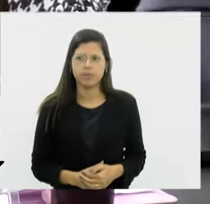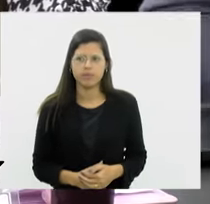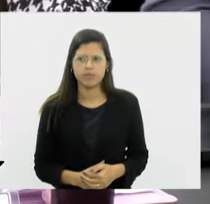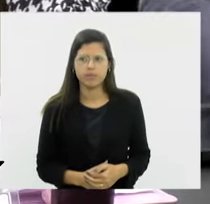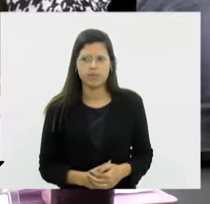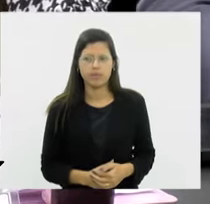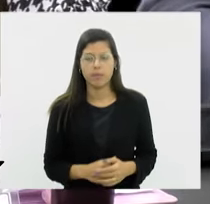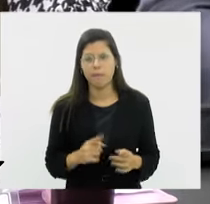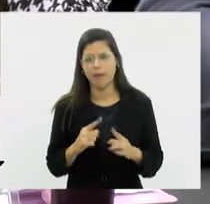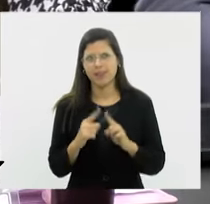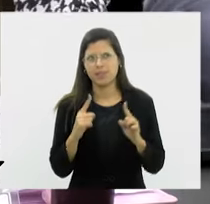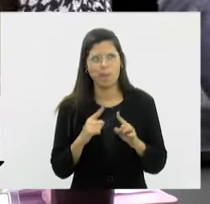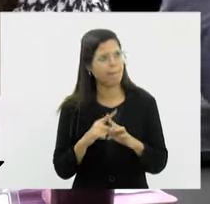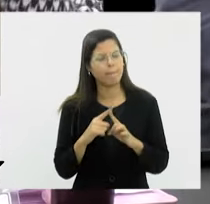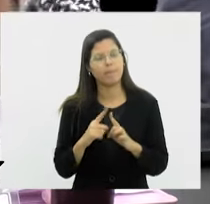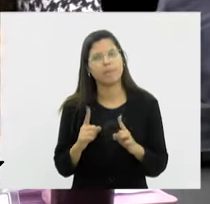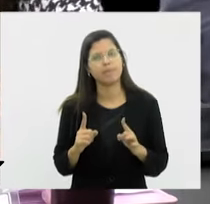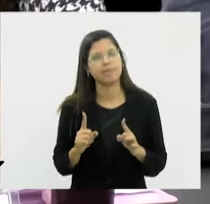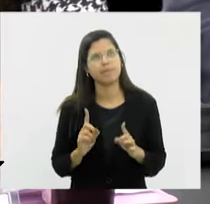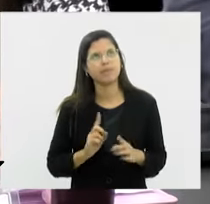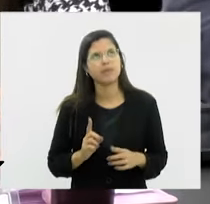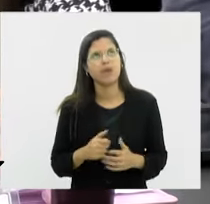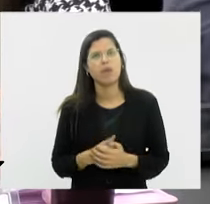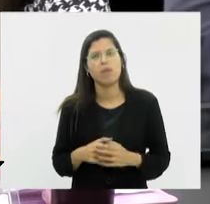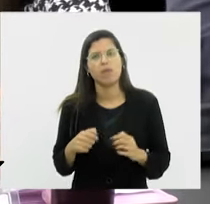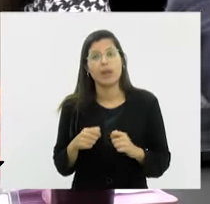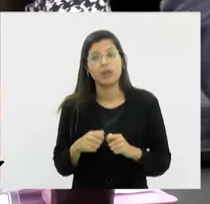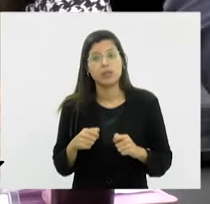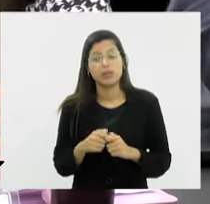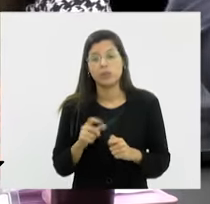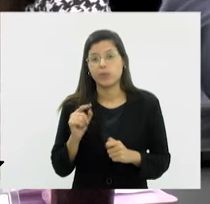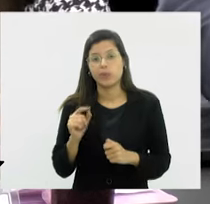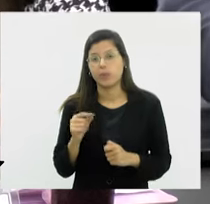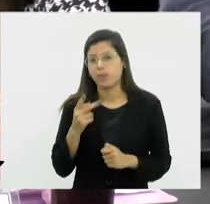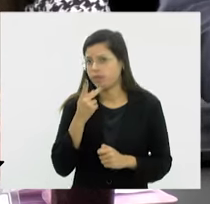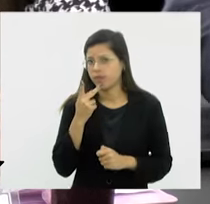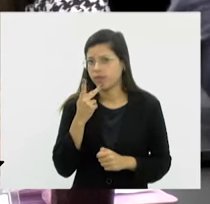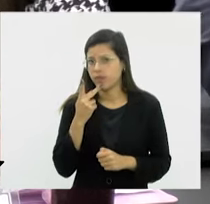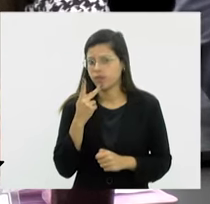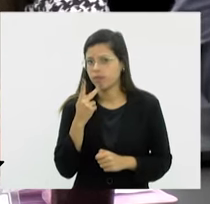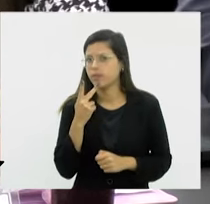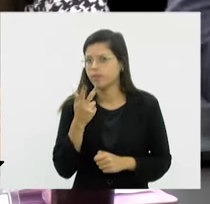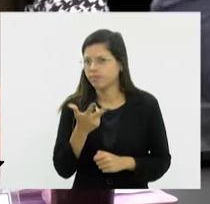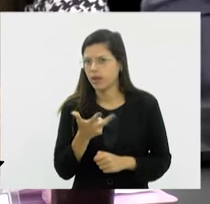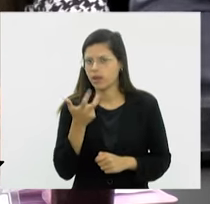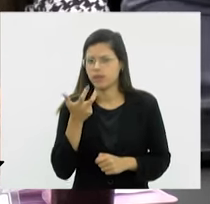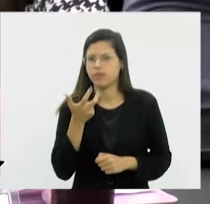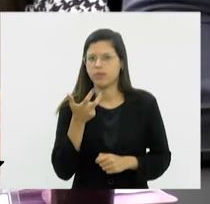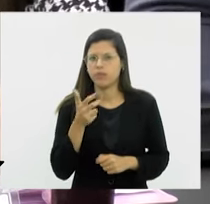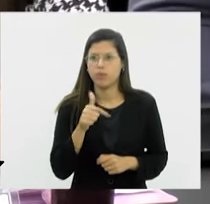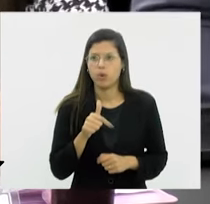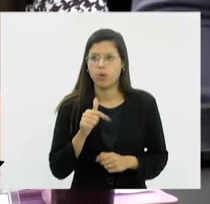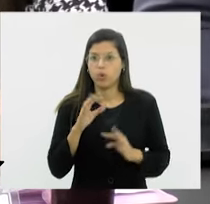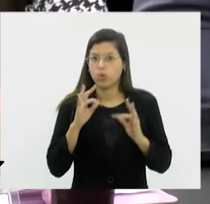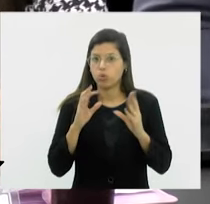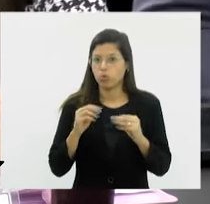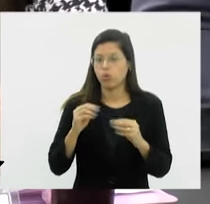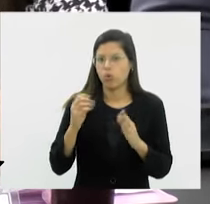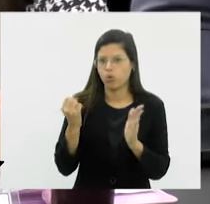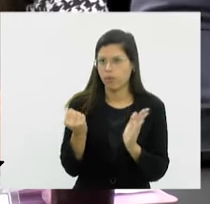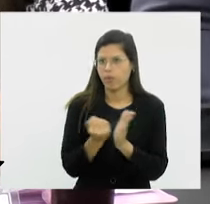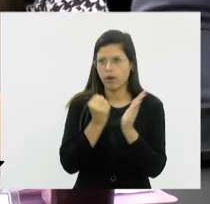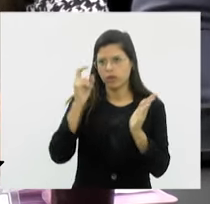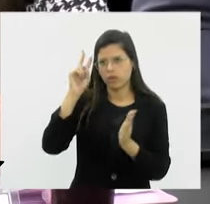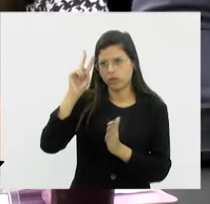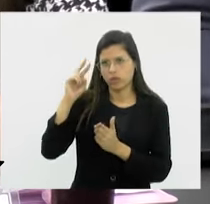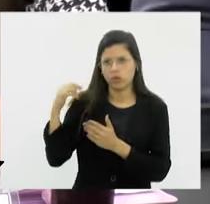Apesar não, faço aqui uma observação que também é evidente que todo fato histórico define os